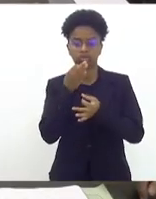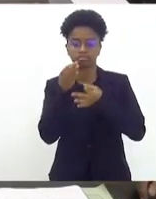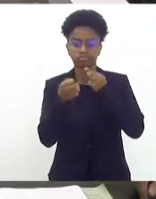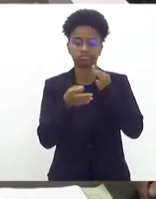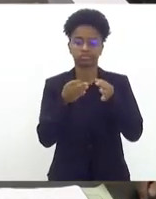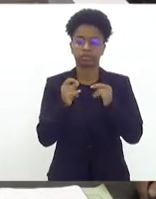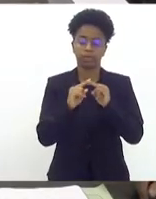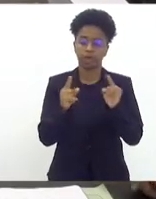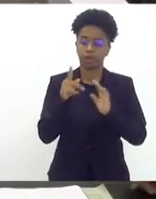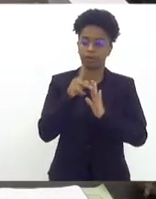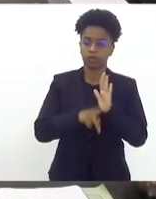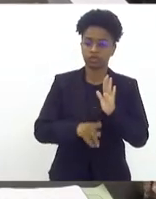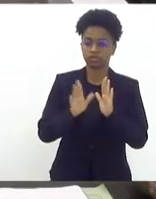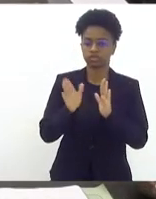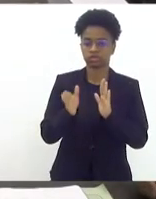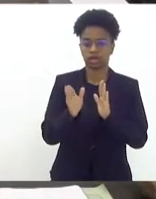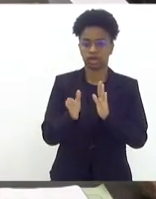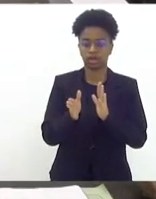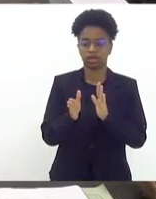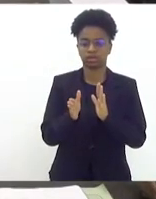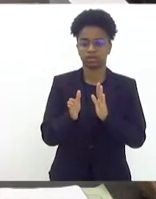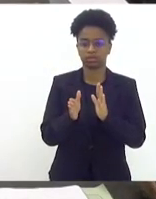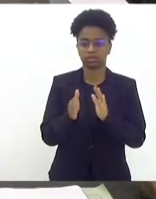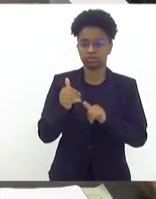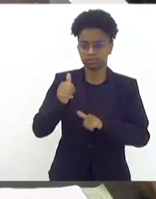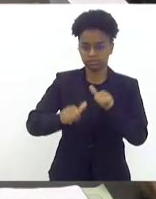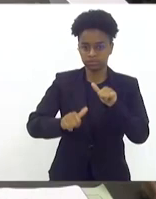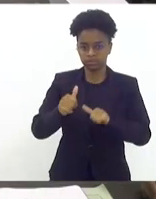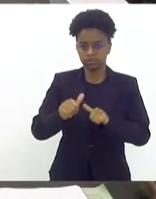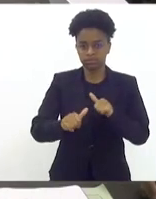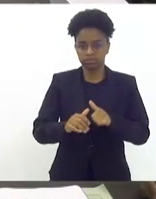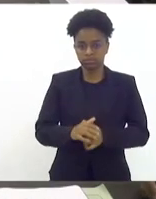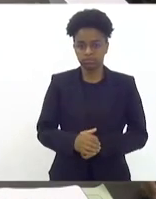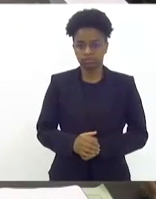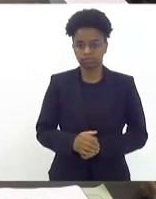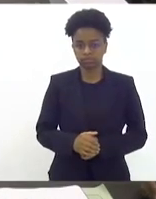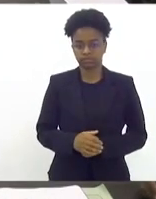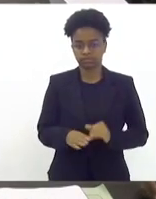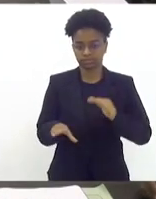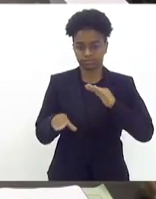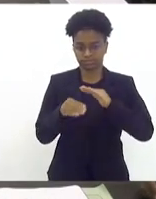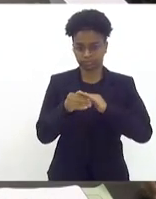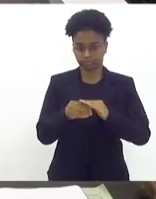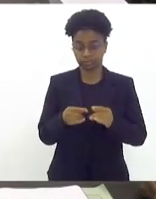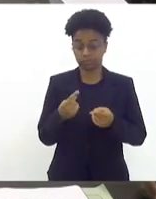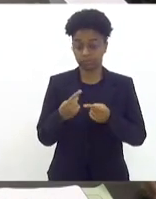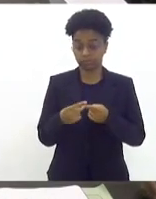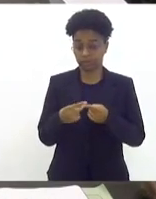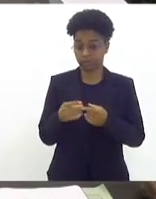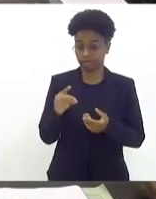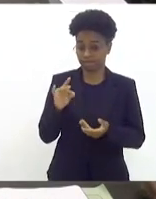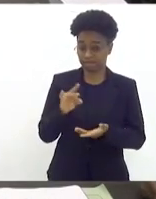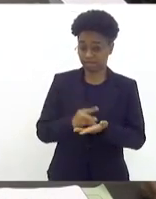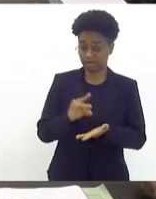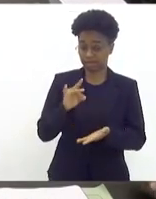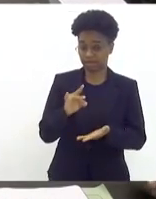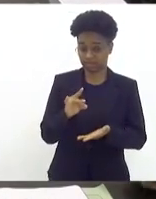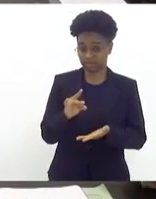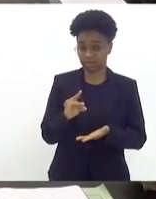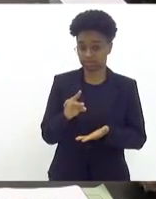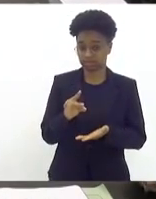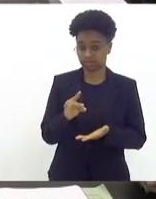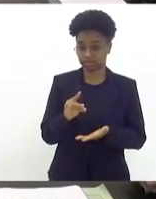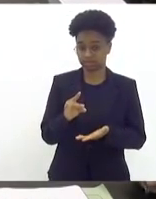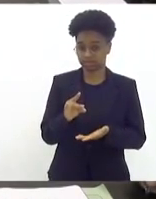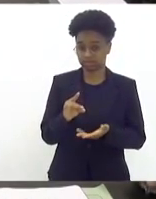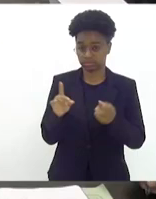o projeto já está em análise de emendas, porque, na realidade, a